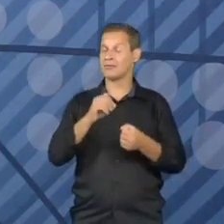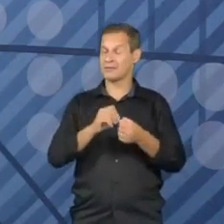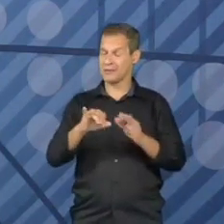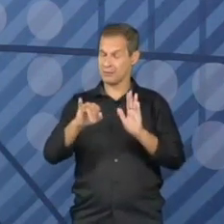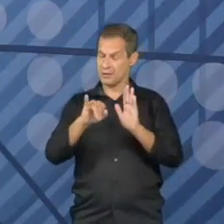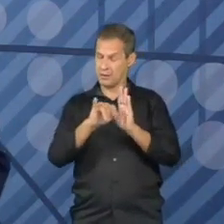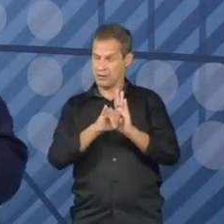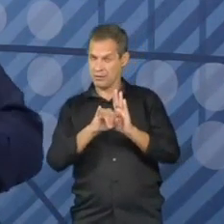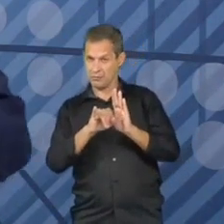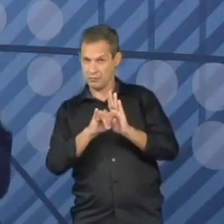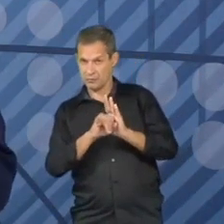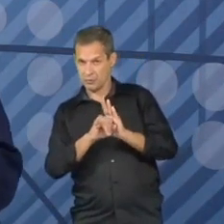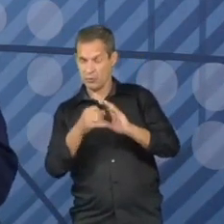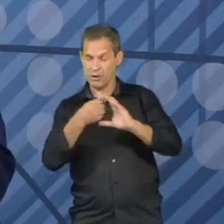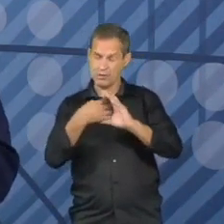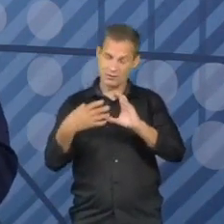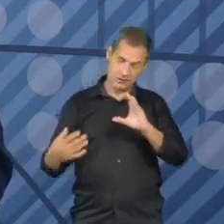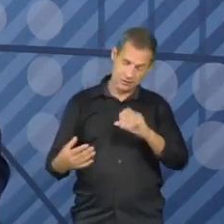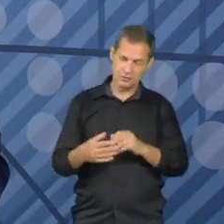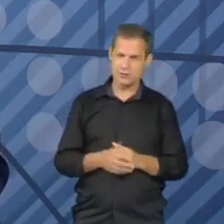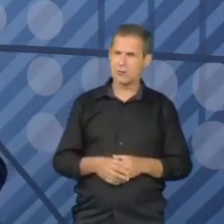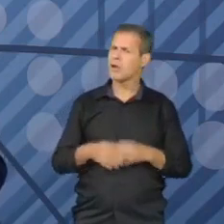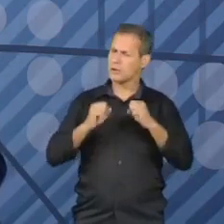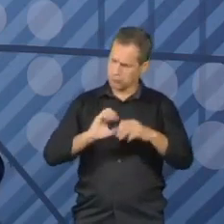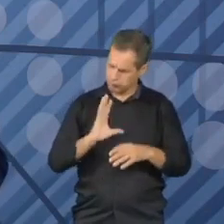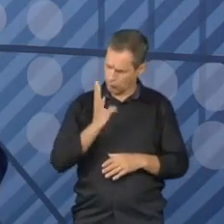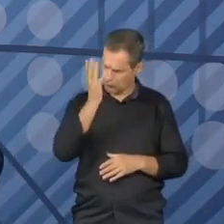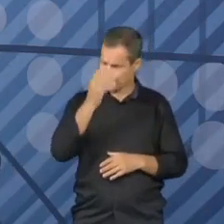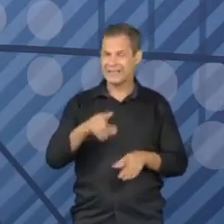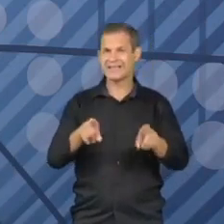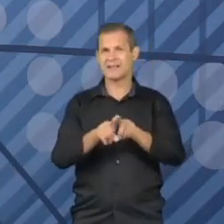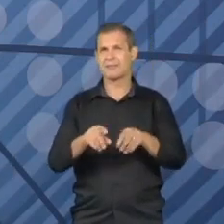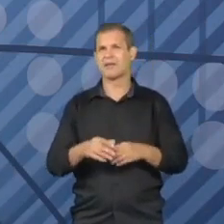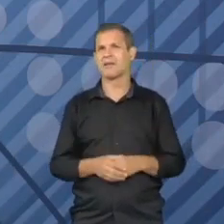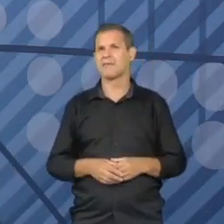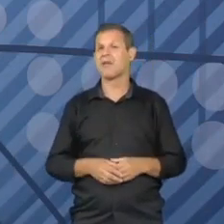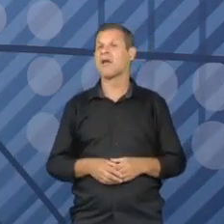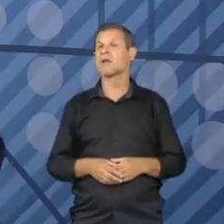levantamento aqui de algumas questões que são possíveis e outras que